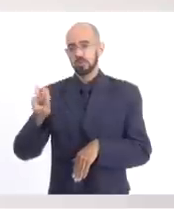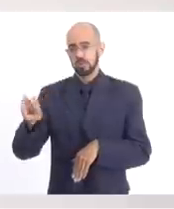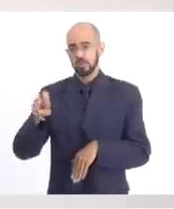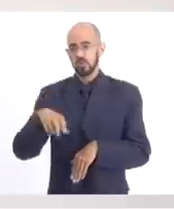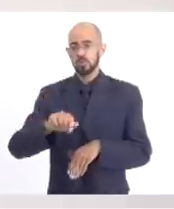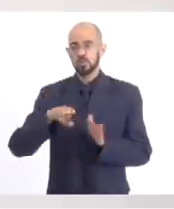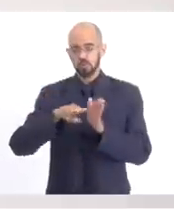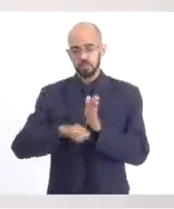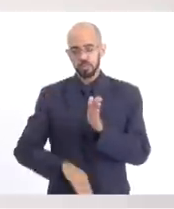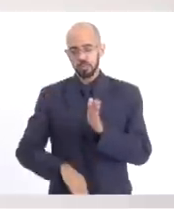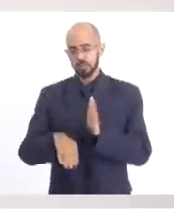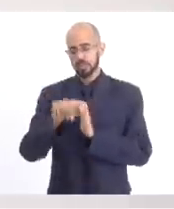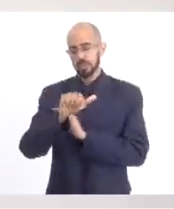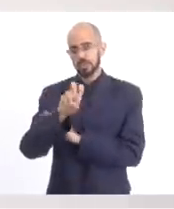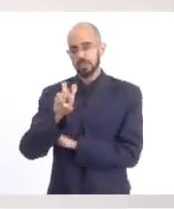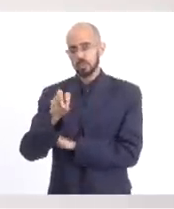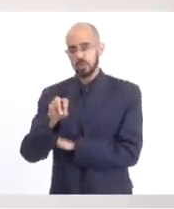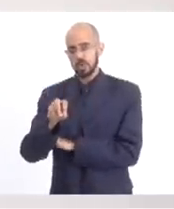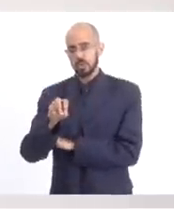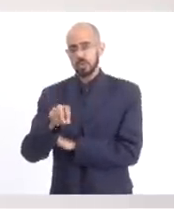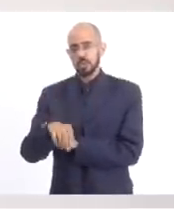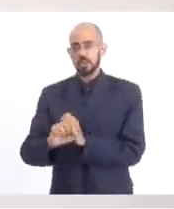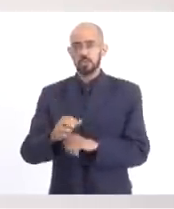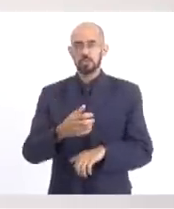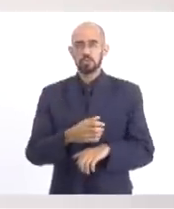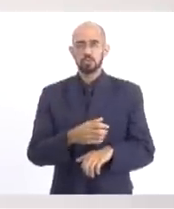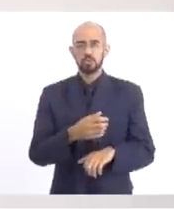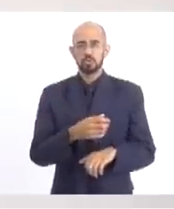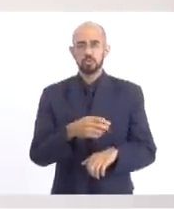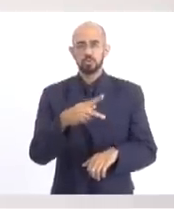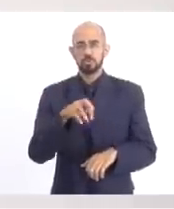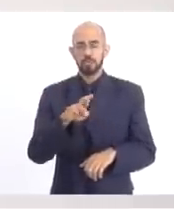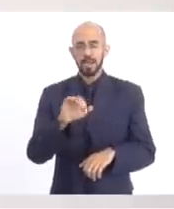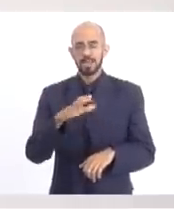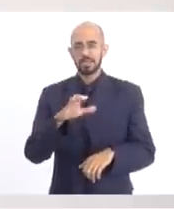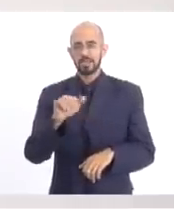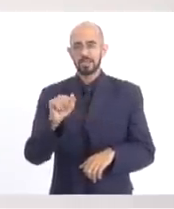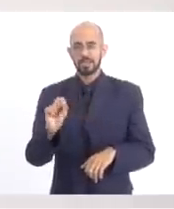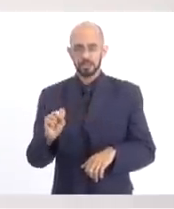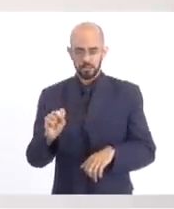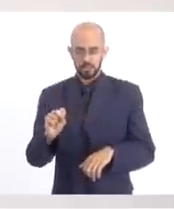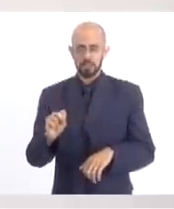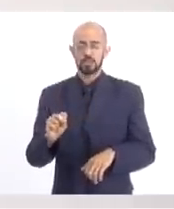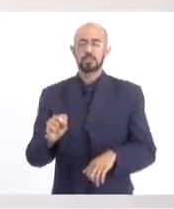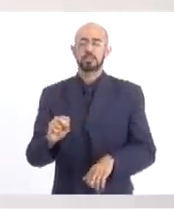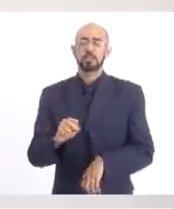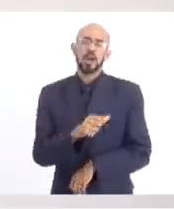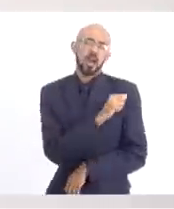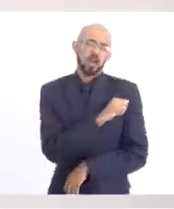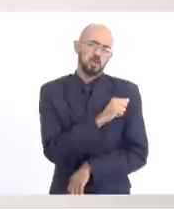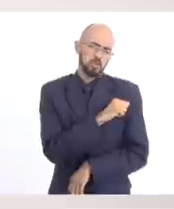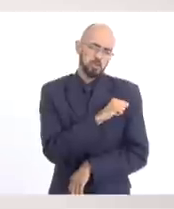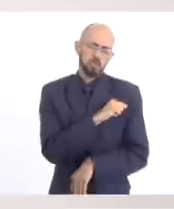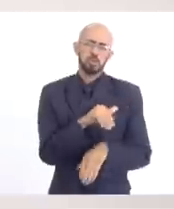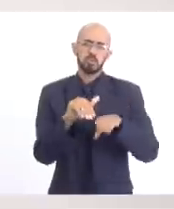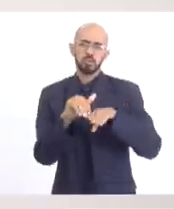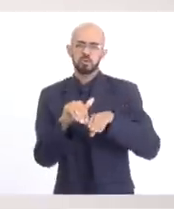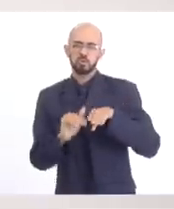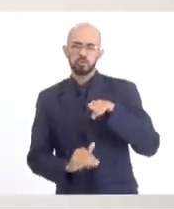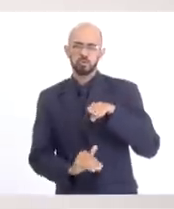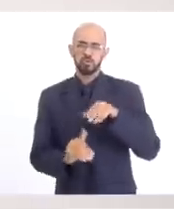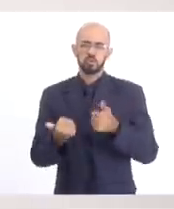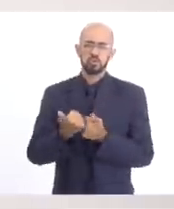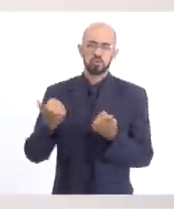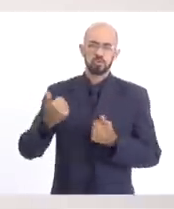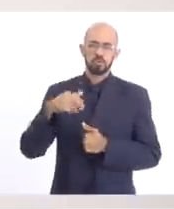150 e os praças de 120 aspirantes, oficiais, cadetes, alunos, academias, subtenentes, sargentos, cabos